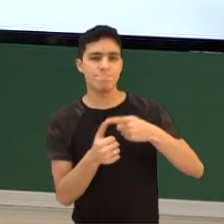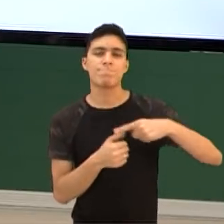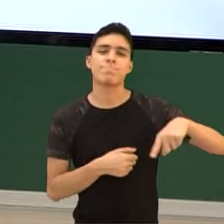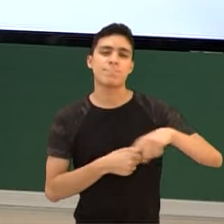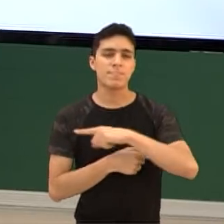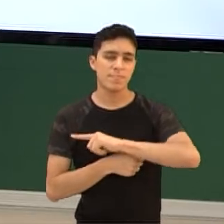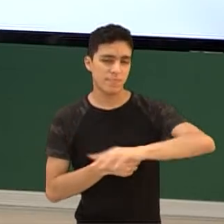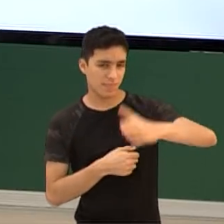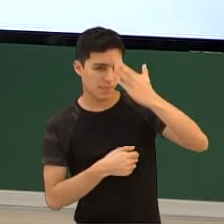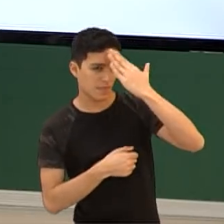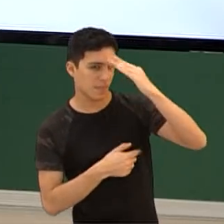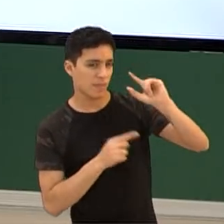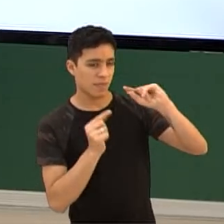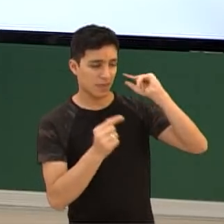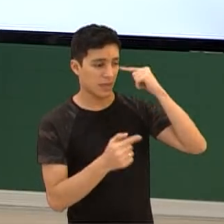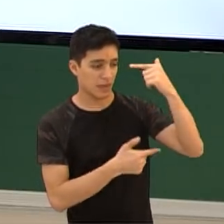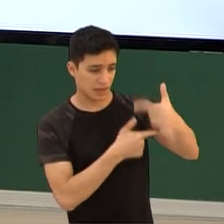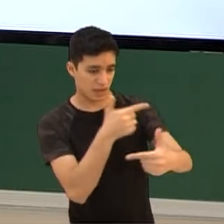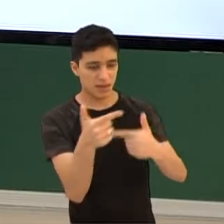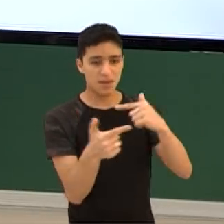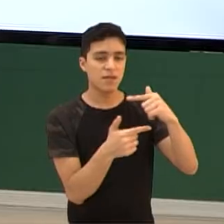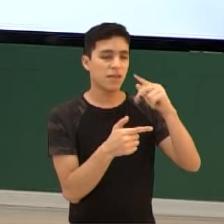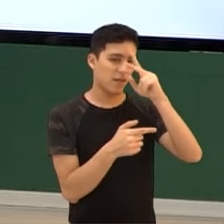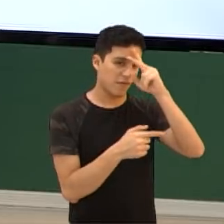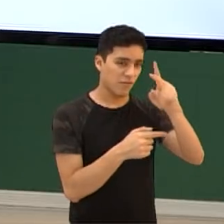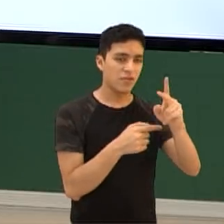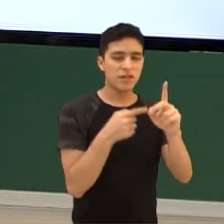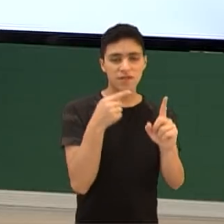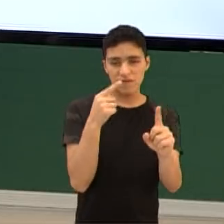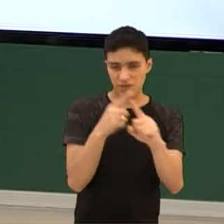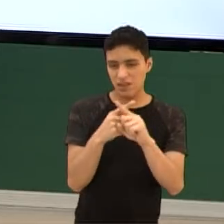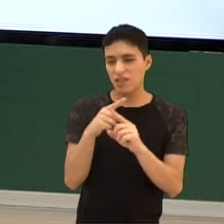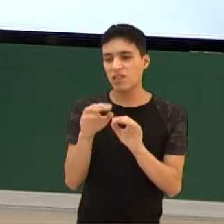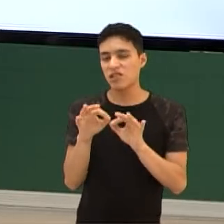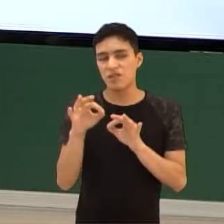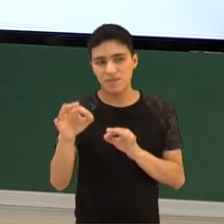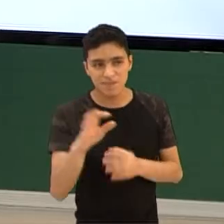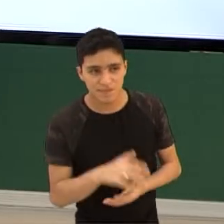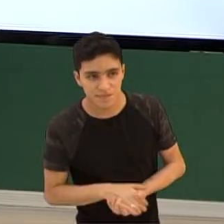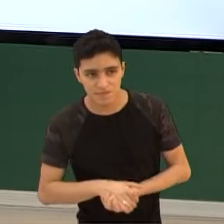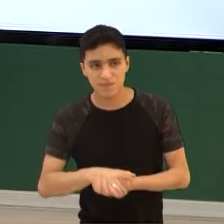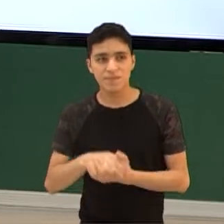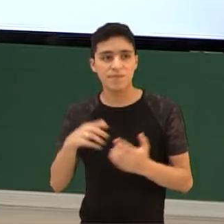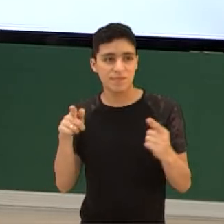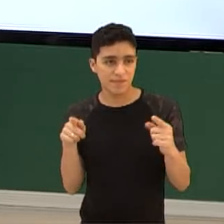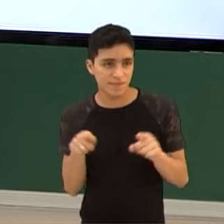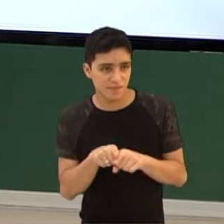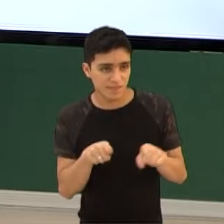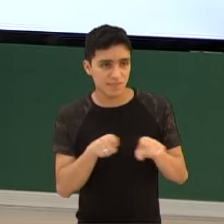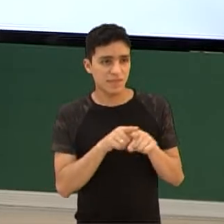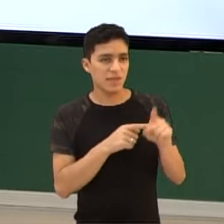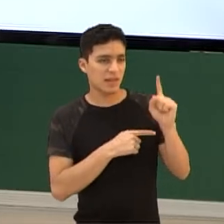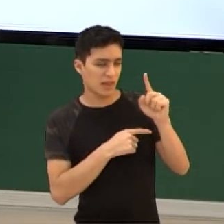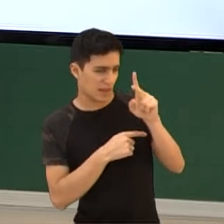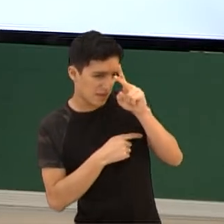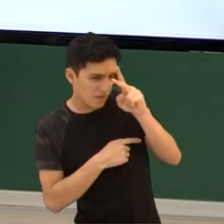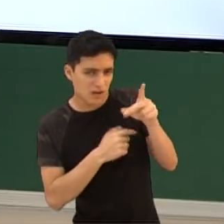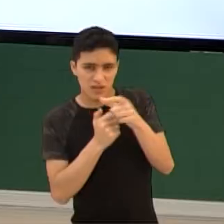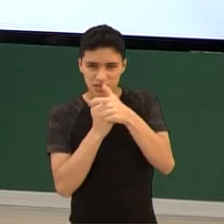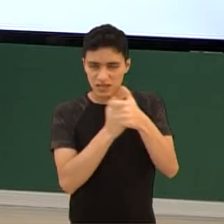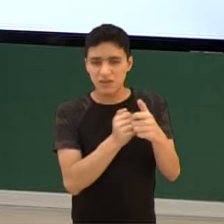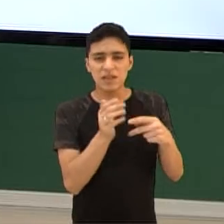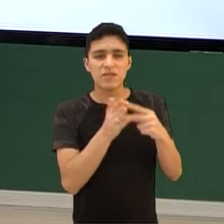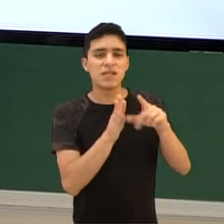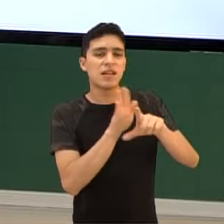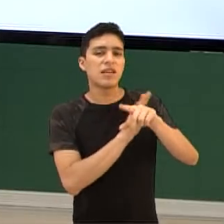vamos partir da ideia de que o trabalho é força vezes distância. Nós vamos lembrar também que essa força, de acordo com a segunda lei